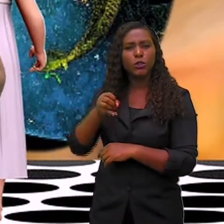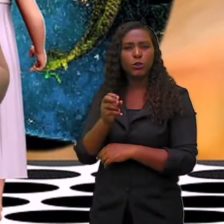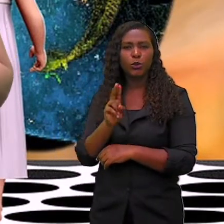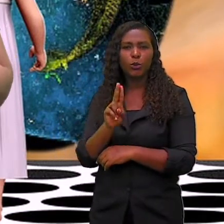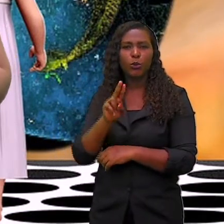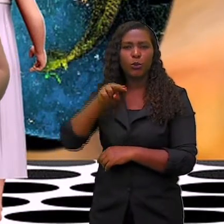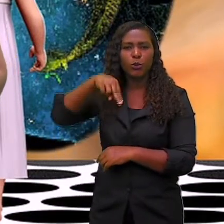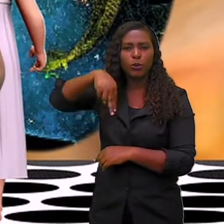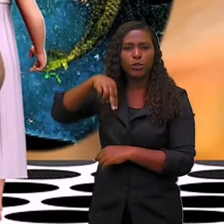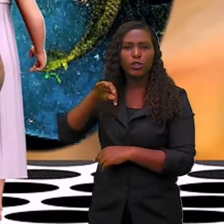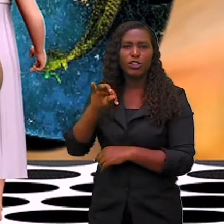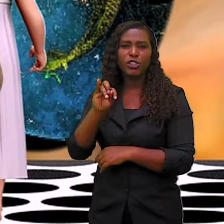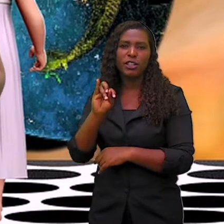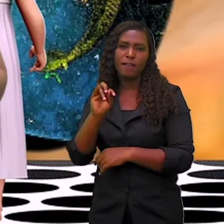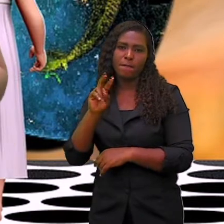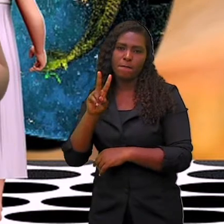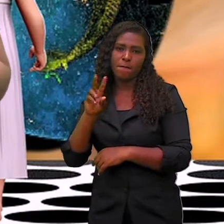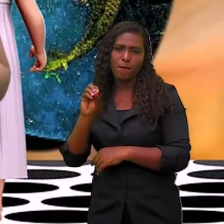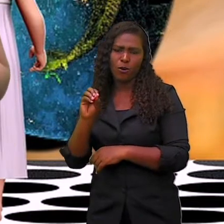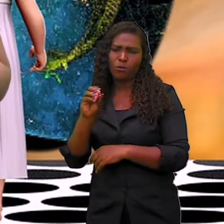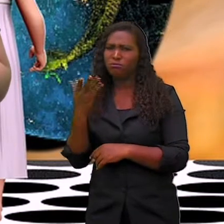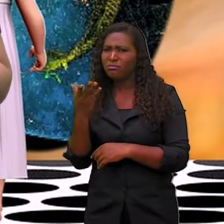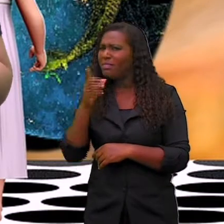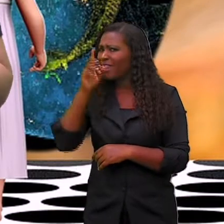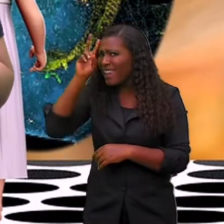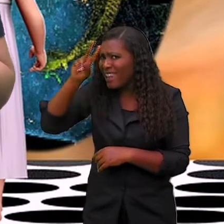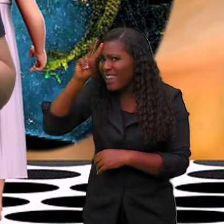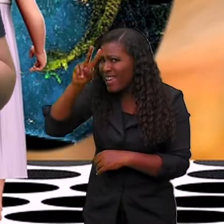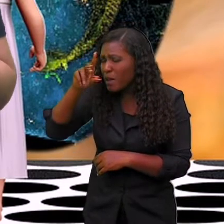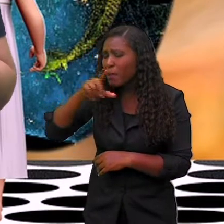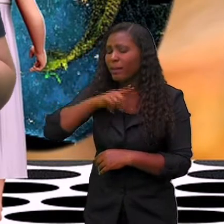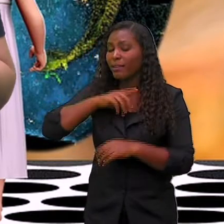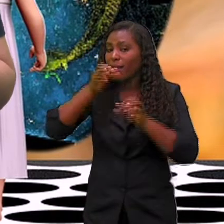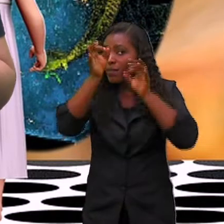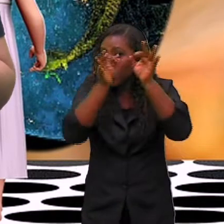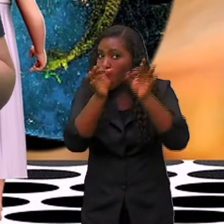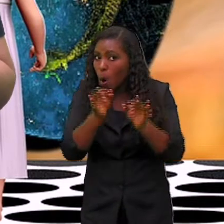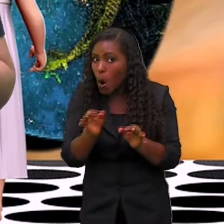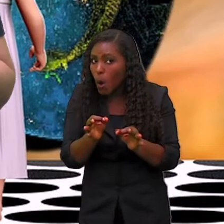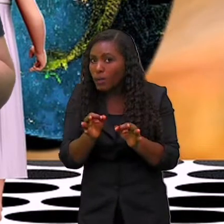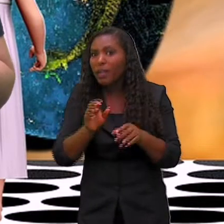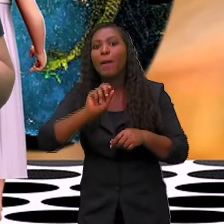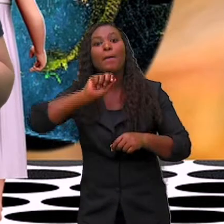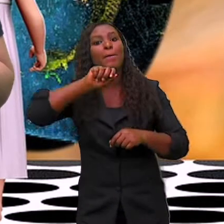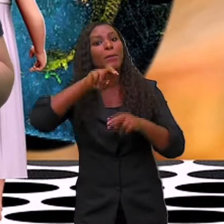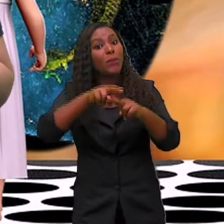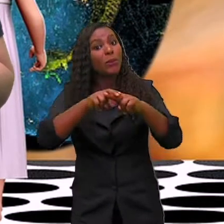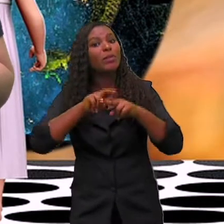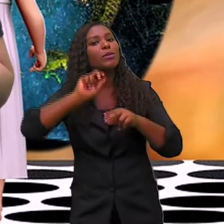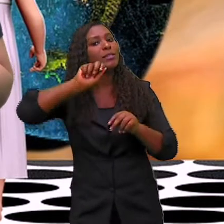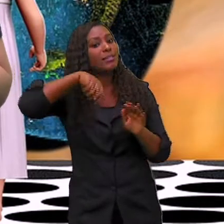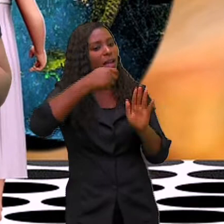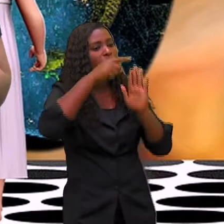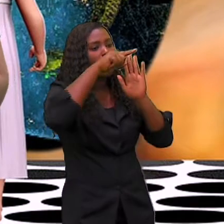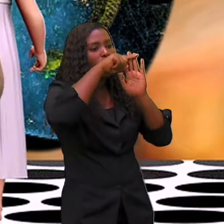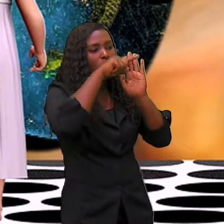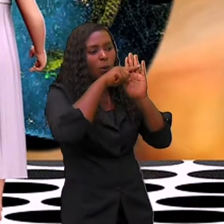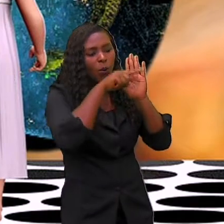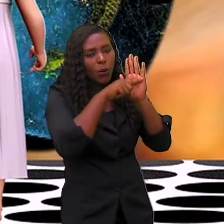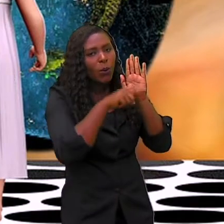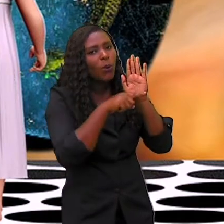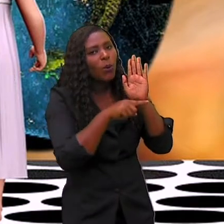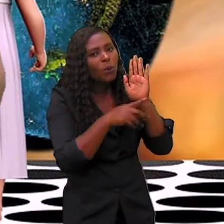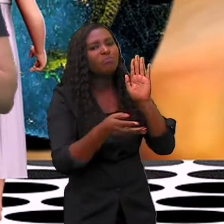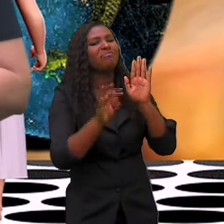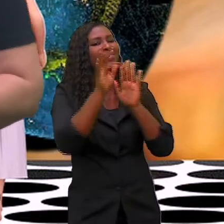ordem, com instrução, como falei lá no exemplo da receita de bolo? Lembraram aí? Lembraram? Será que vocês estão